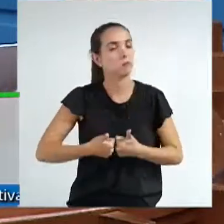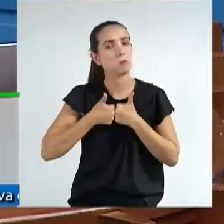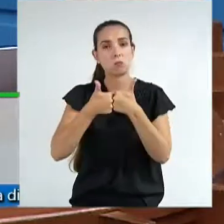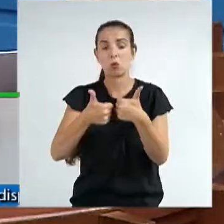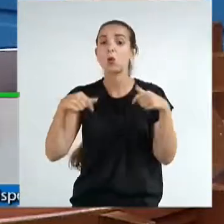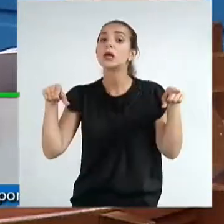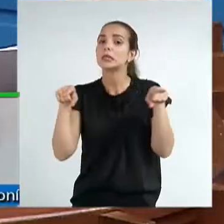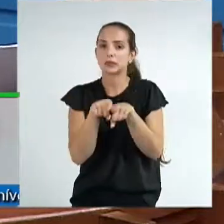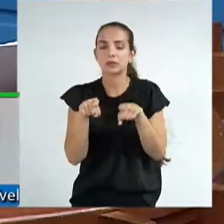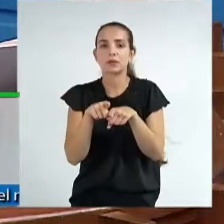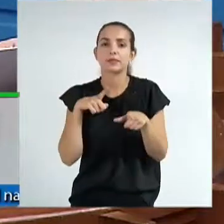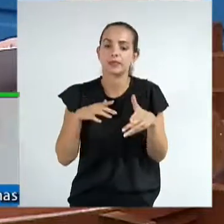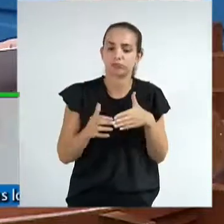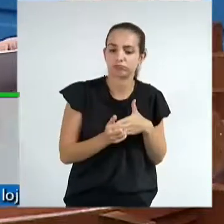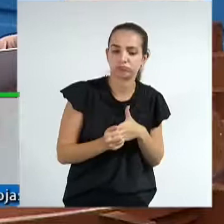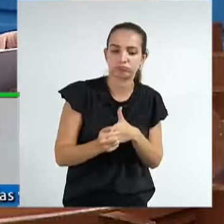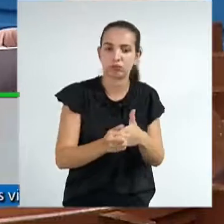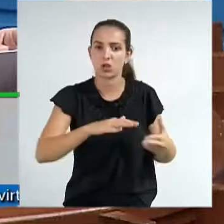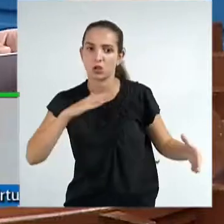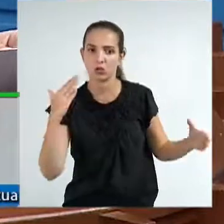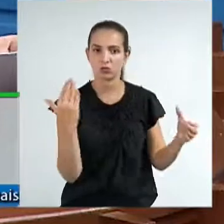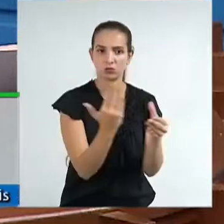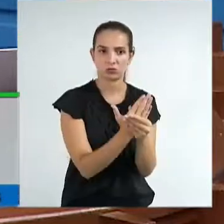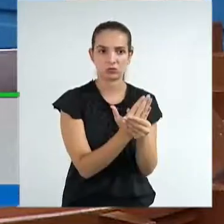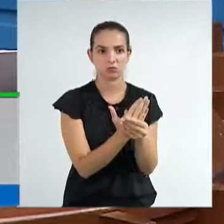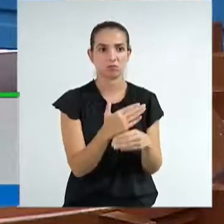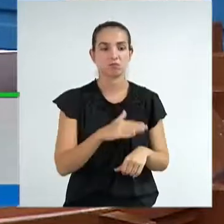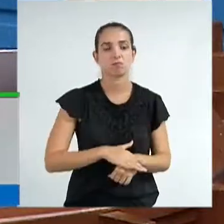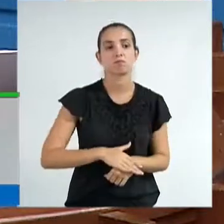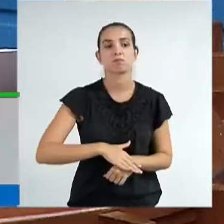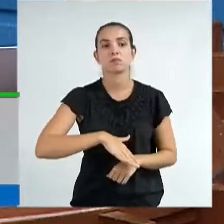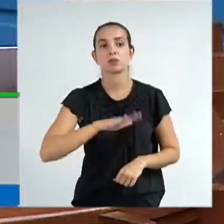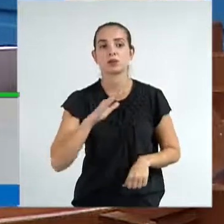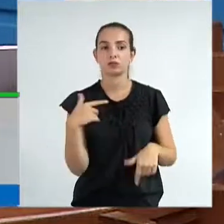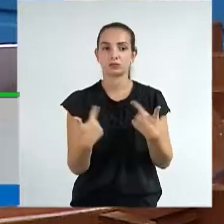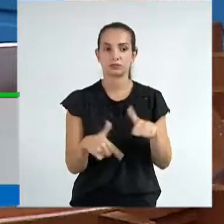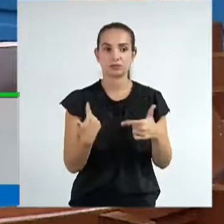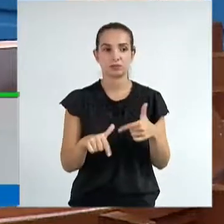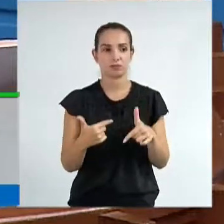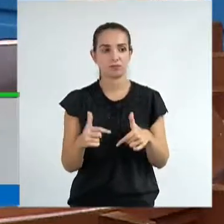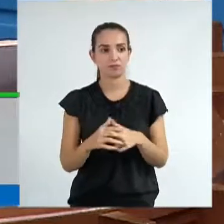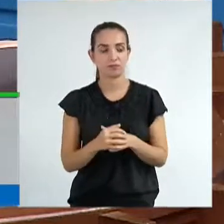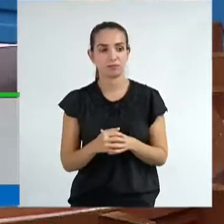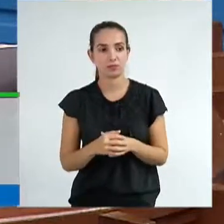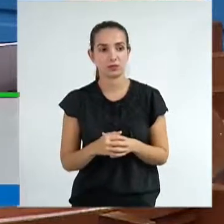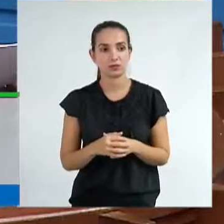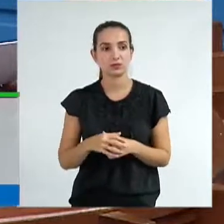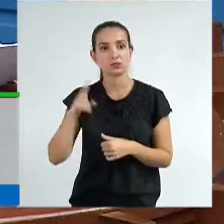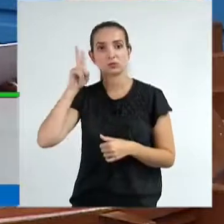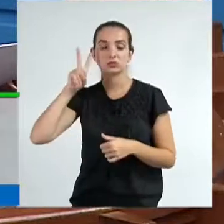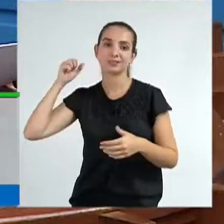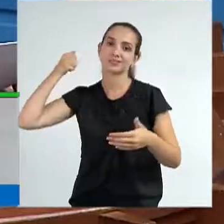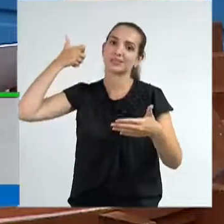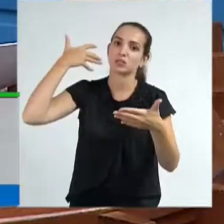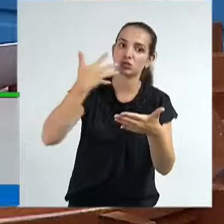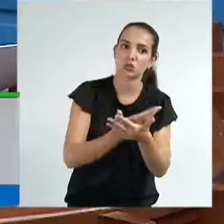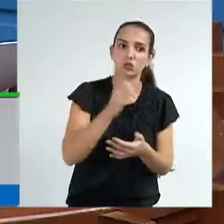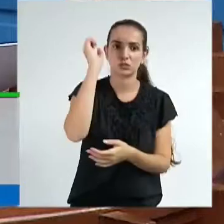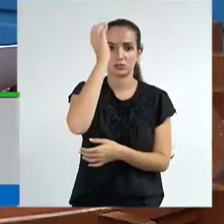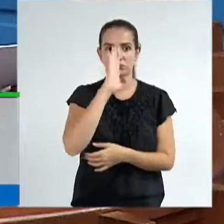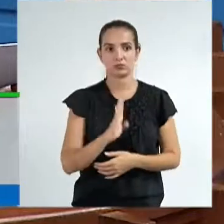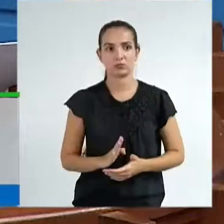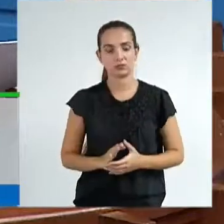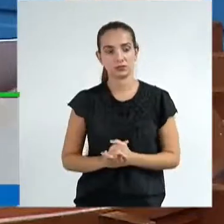pela maneira como conduziu o processo durante a maior operação contra a corrupção incrustada na história do Brasil, a Lava